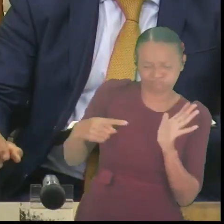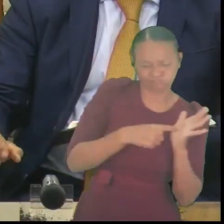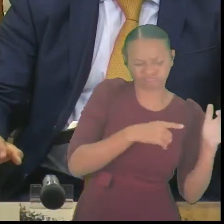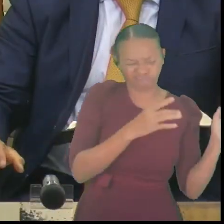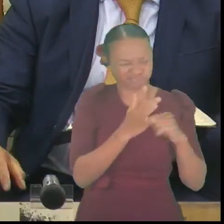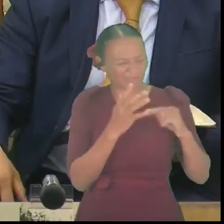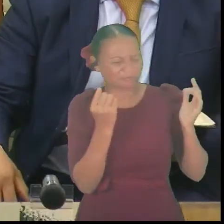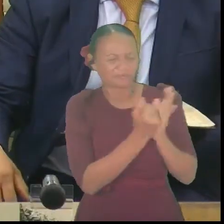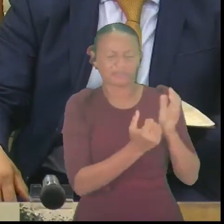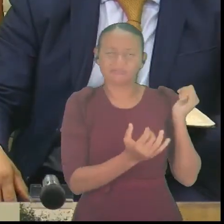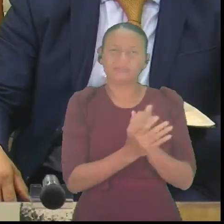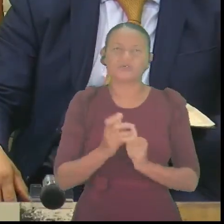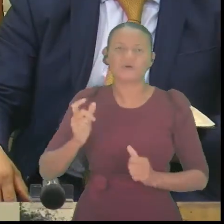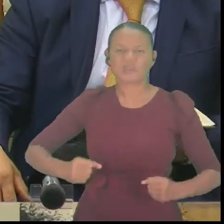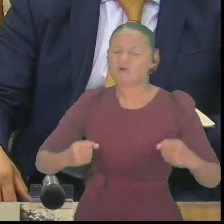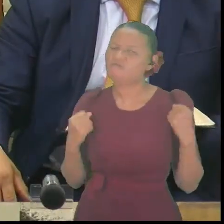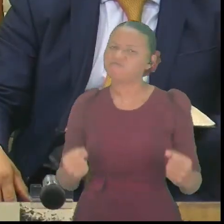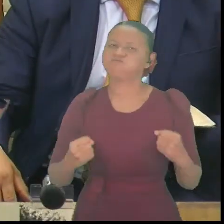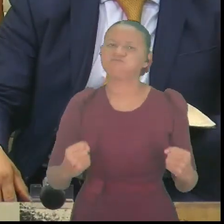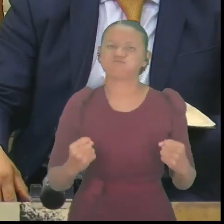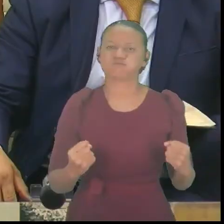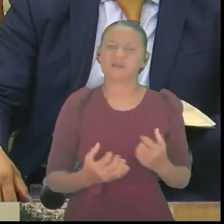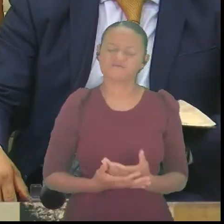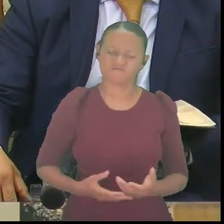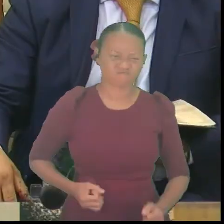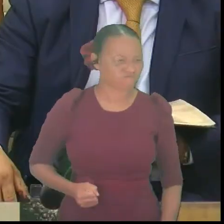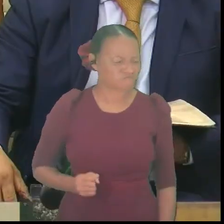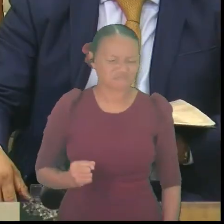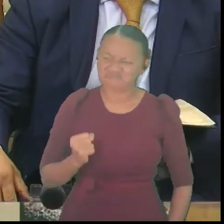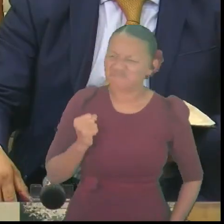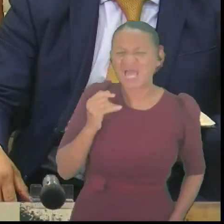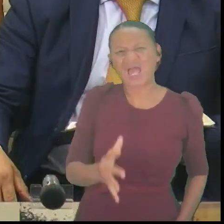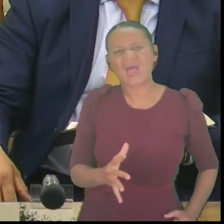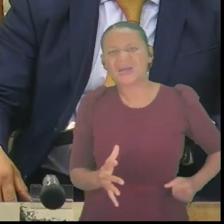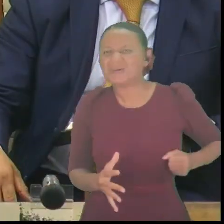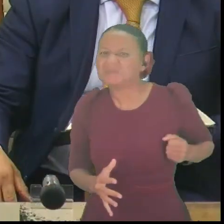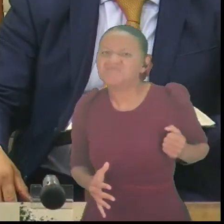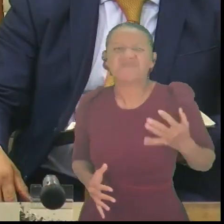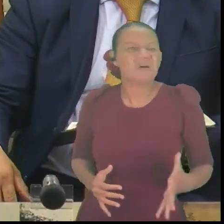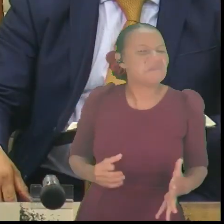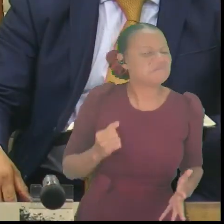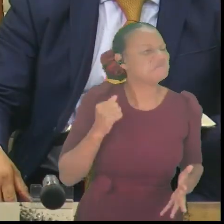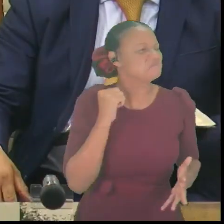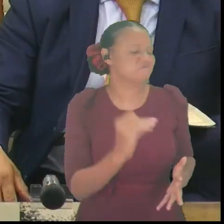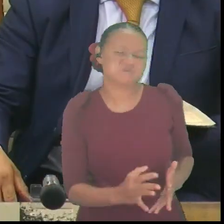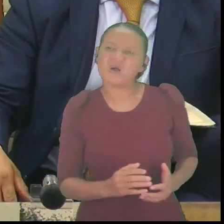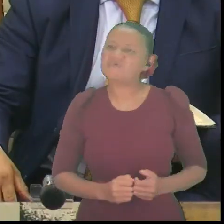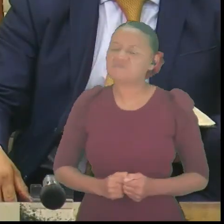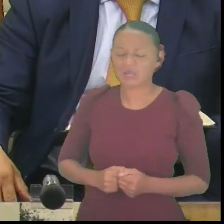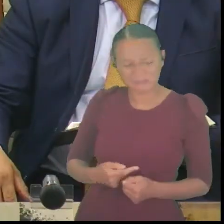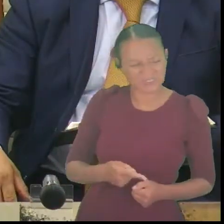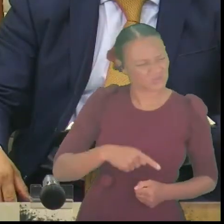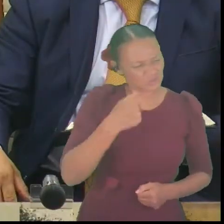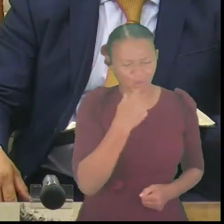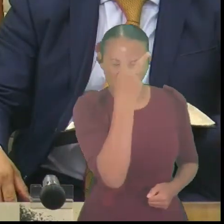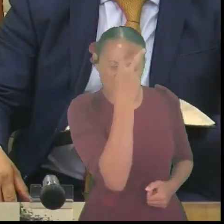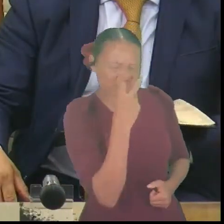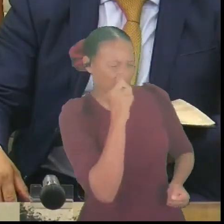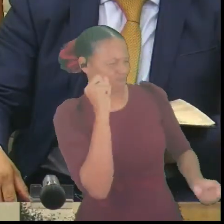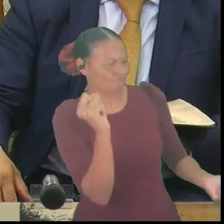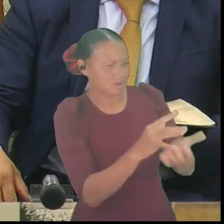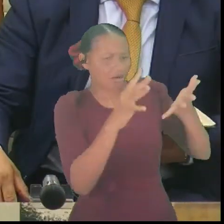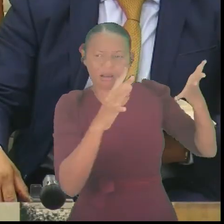viam nele uma pessoa forte, uma pessoa que falava como ninguém falava, uma pessoa que abria olhos aos cegos, levantava os paralíticos